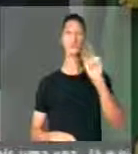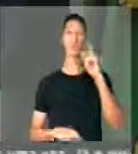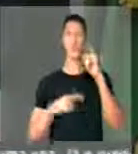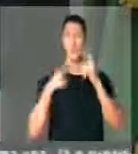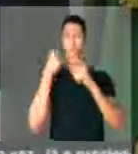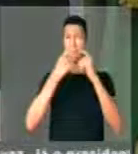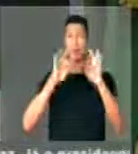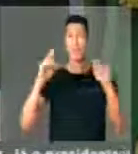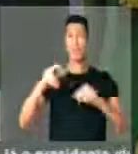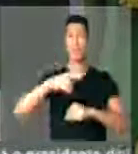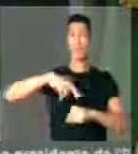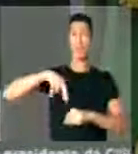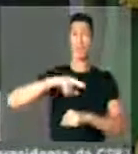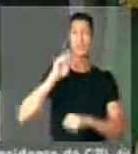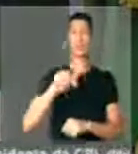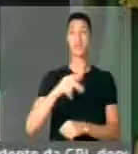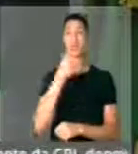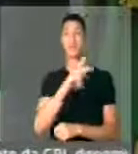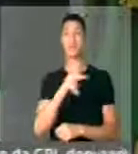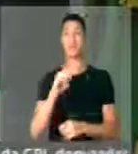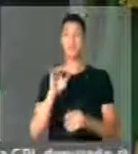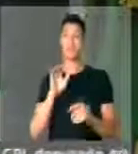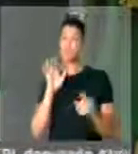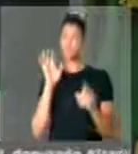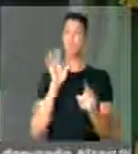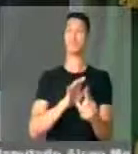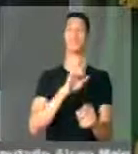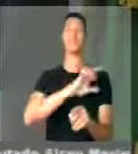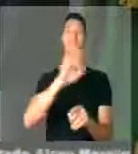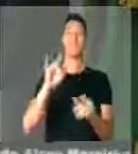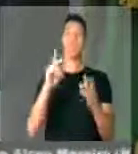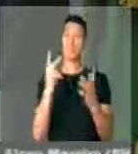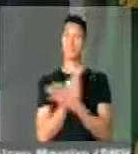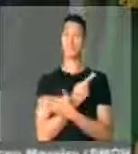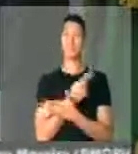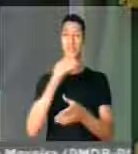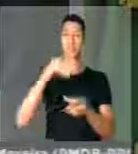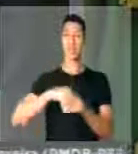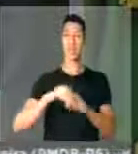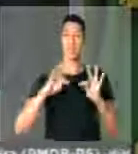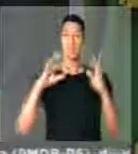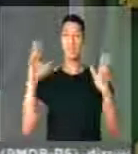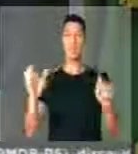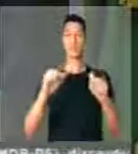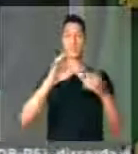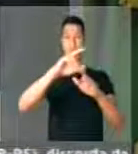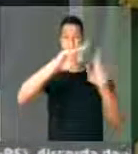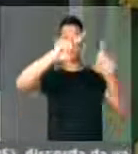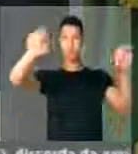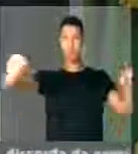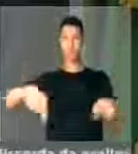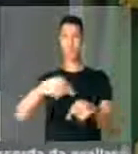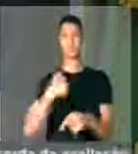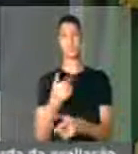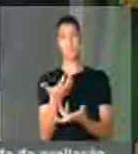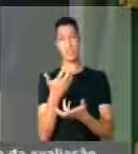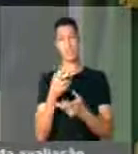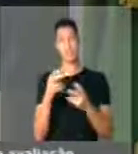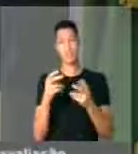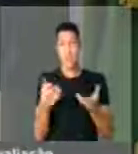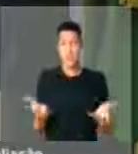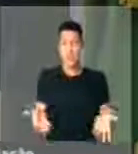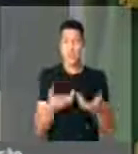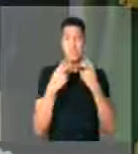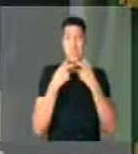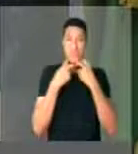preocupando toda a região são os seus impactos que deverão ocorrer em toda aquela área. E quero dar voz